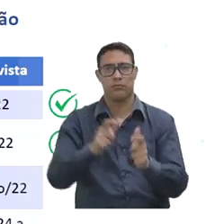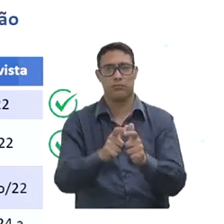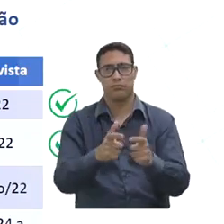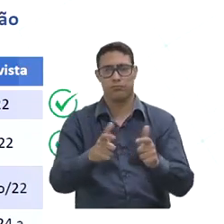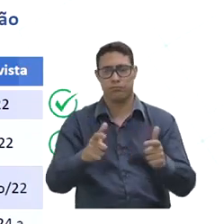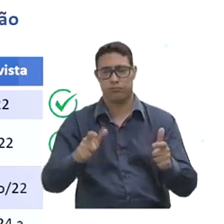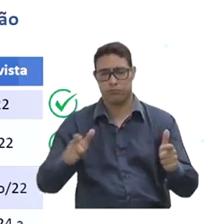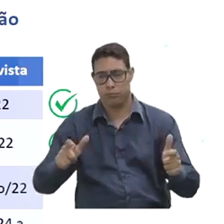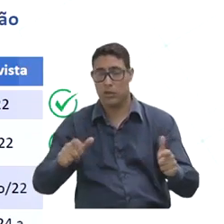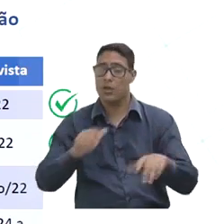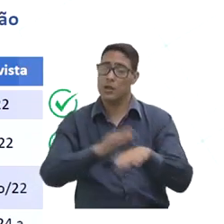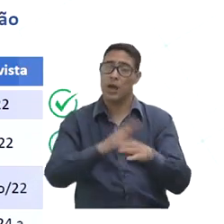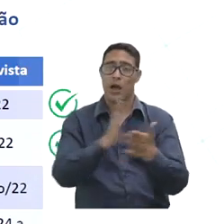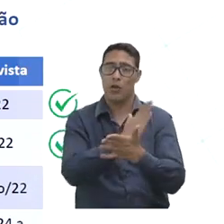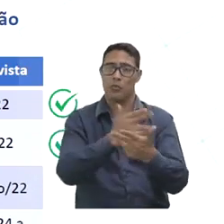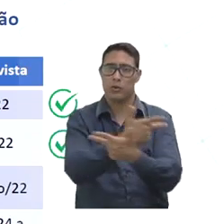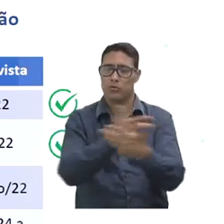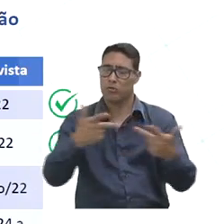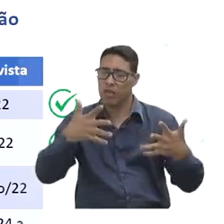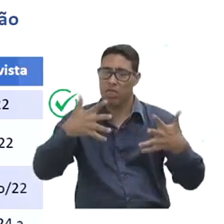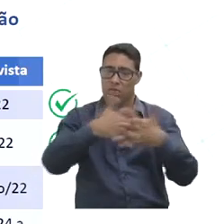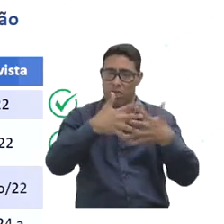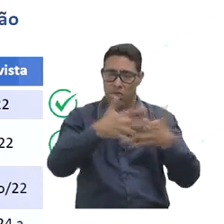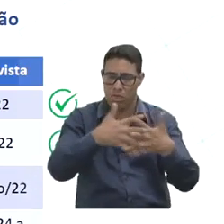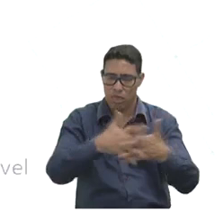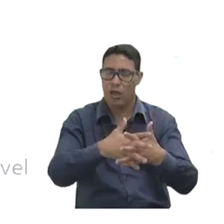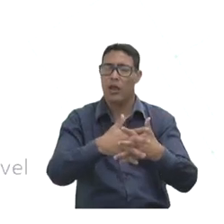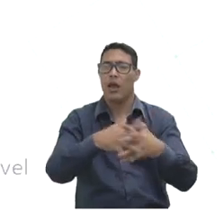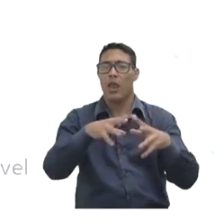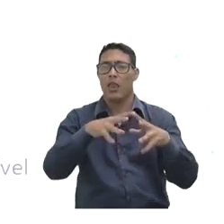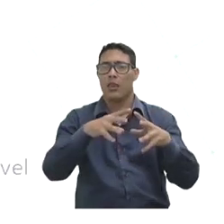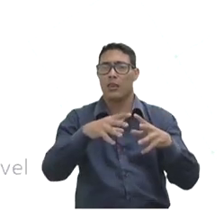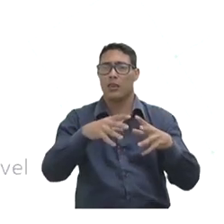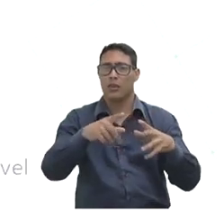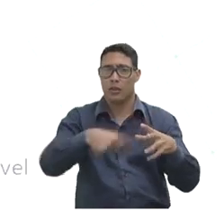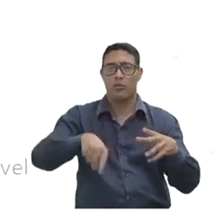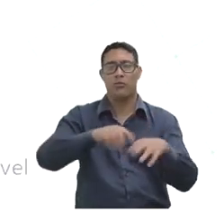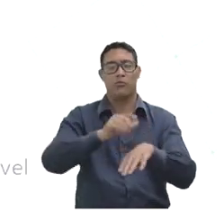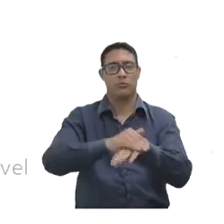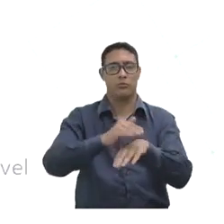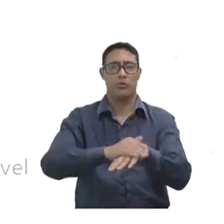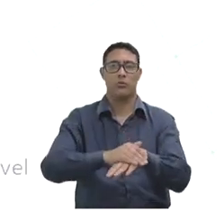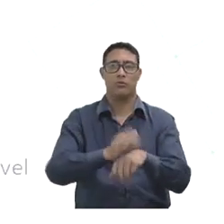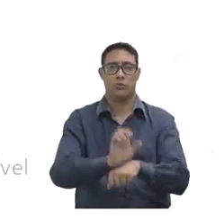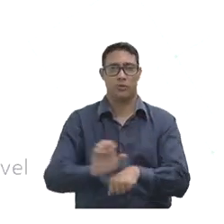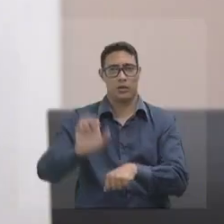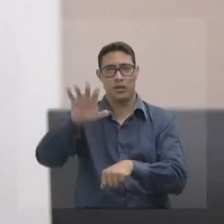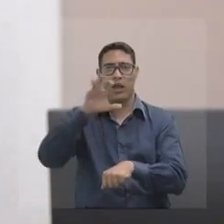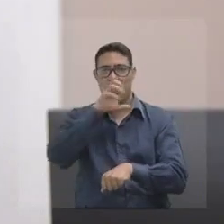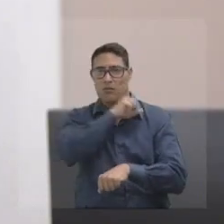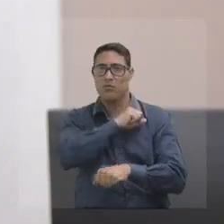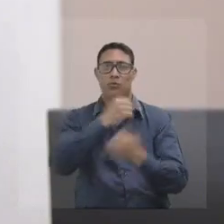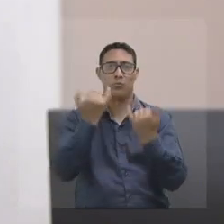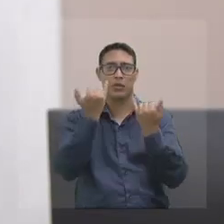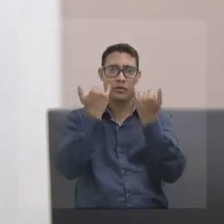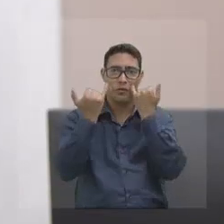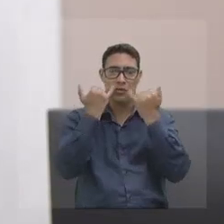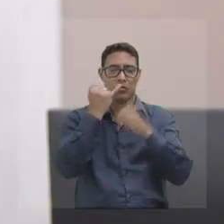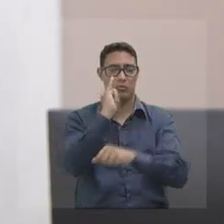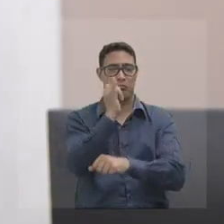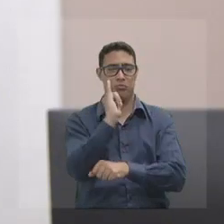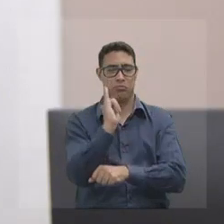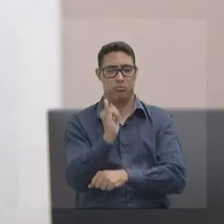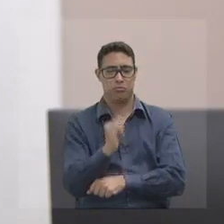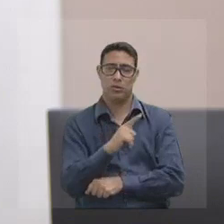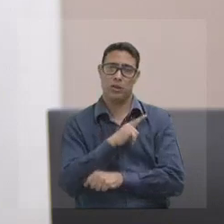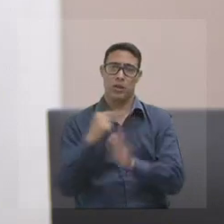os eventos hidrológicos extremos têm impactado é fortemente o nosso estado bem rapidamente Essas são as informações que nós teríamos